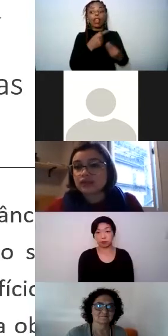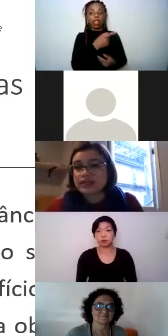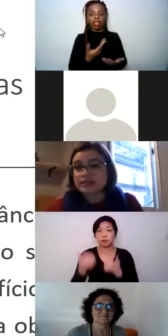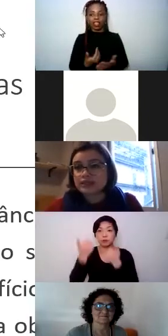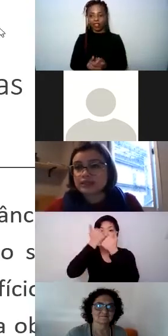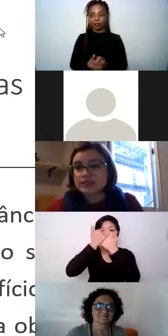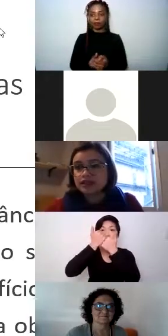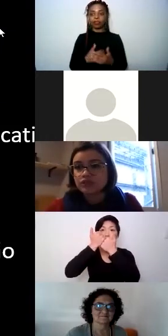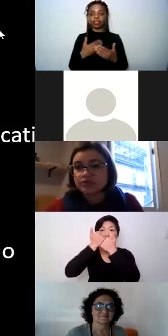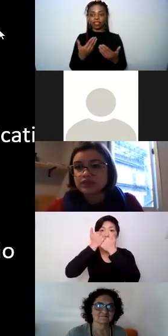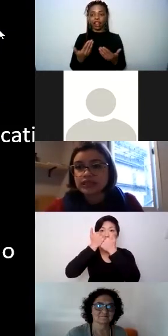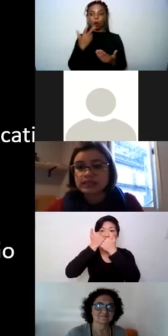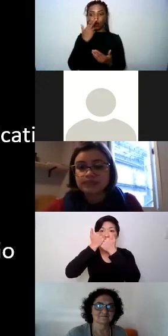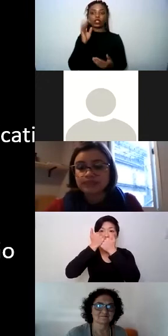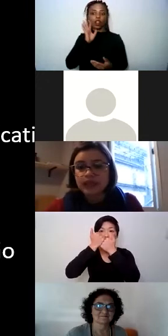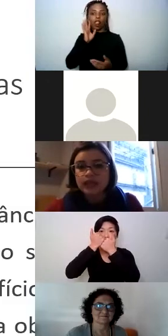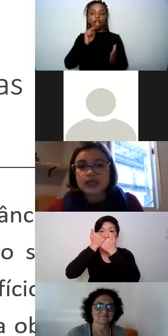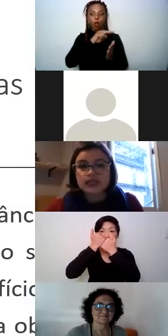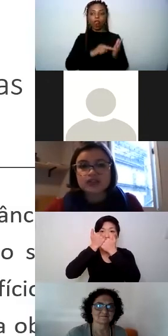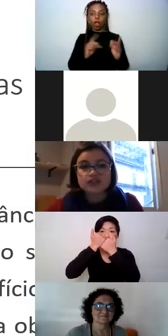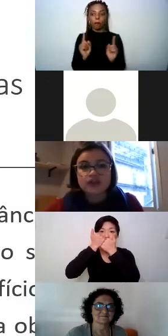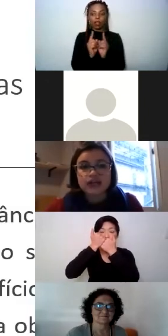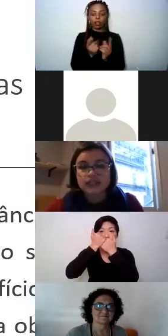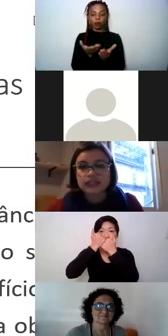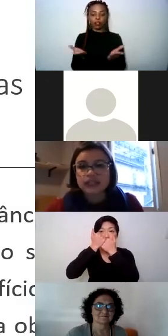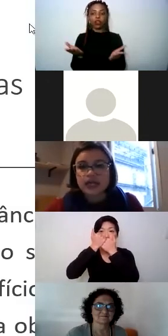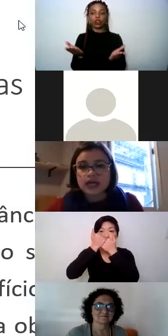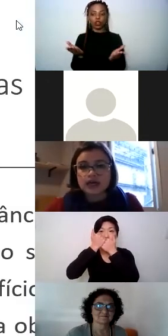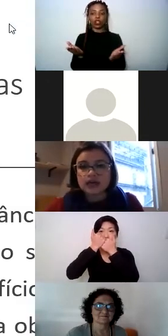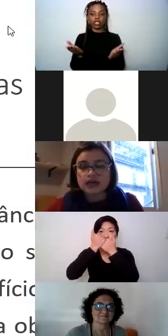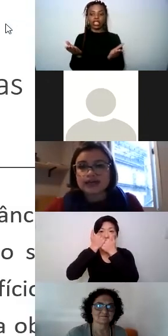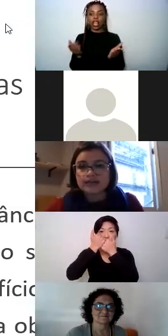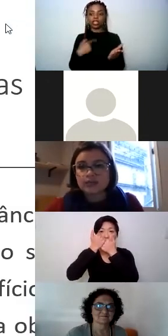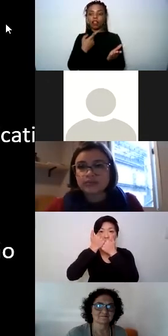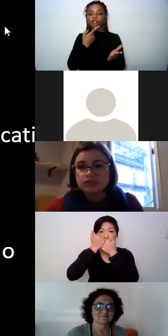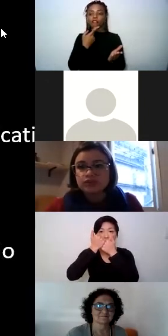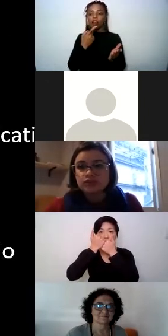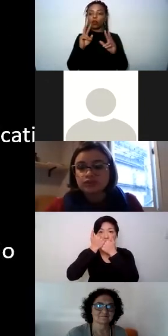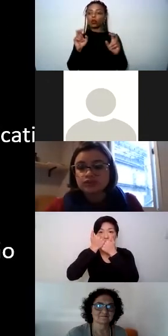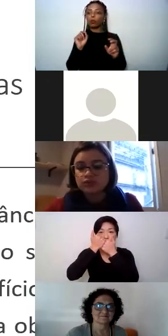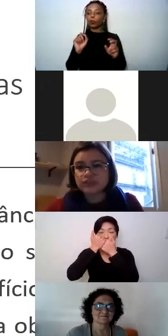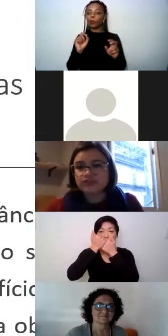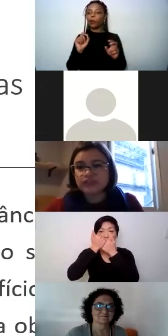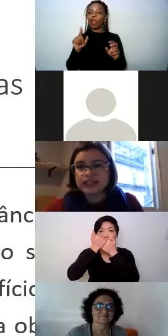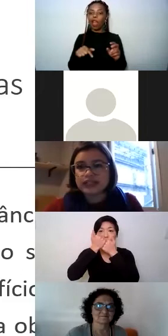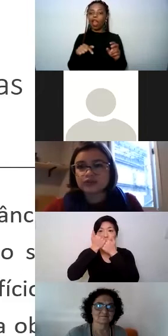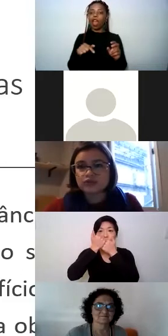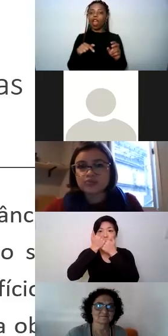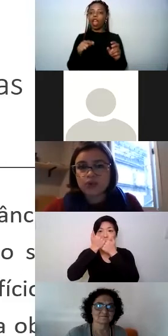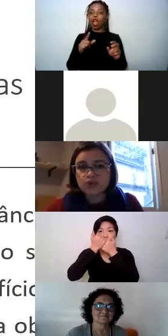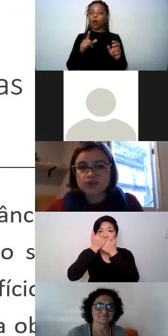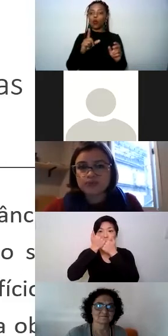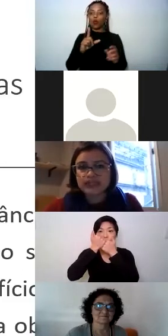acho legal ler esse trecho para vocês que a gente fala que esse tombamento do UIFAN